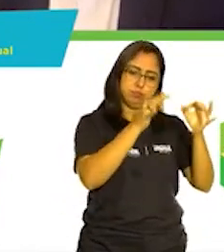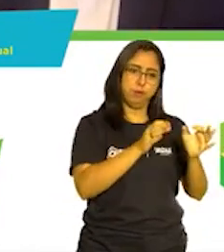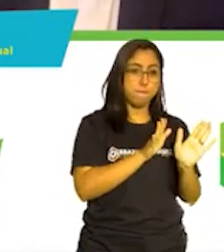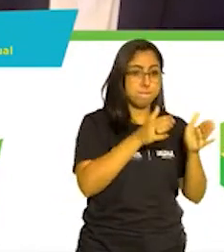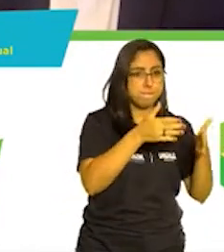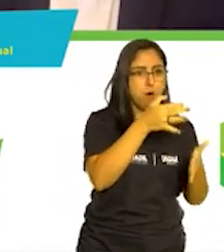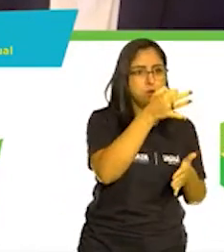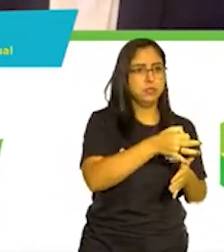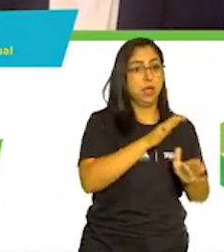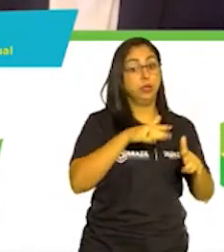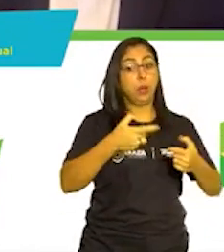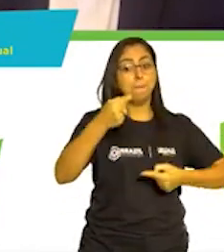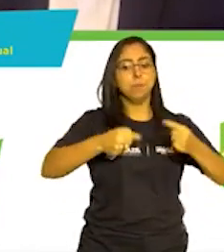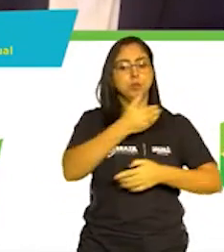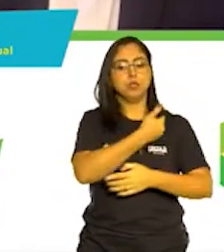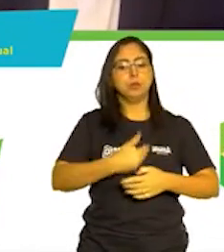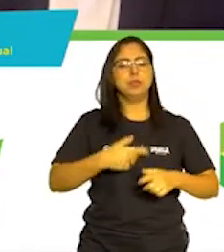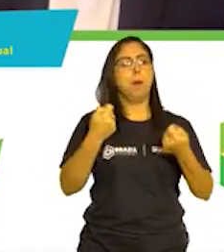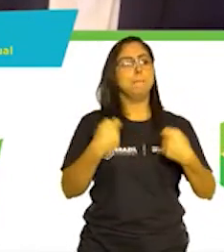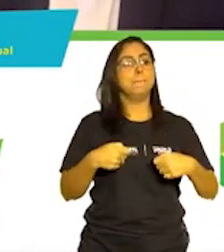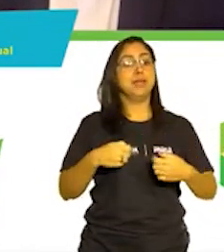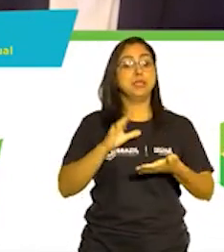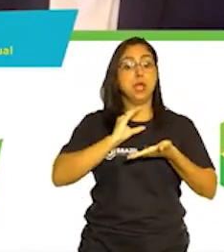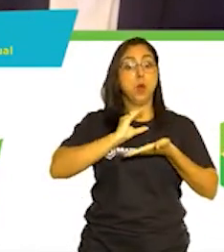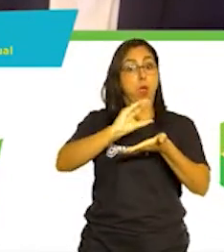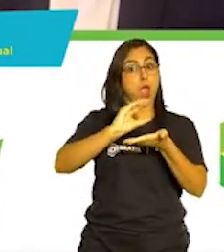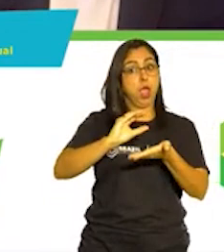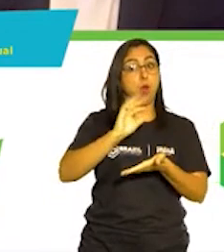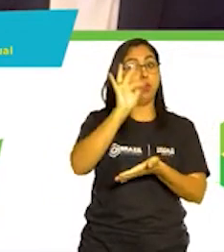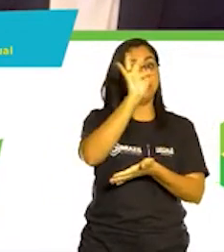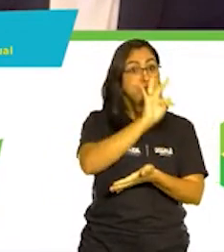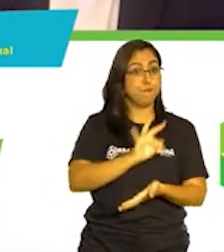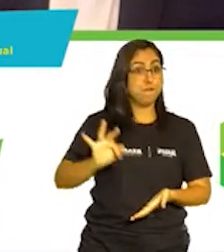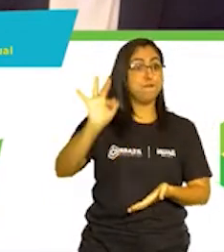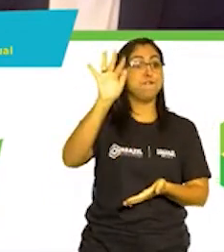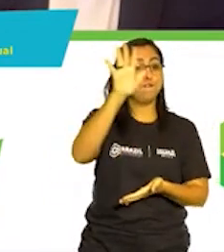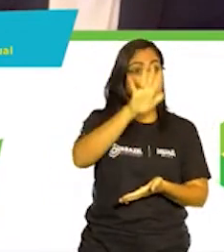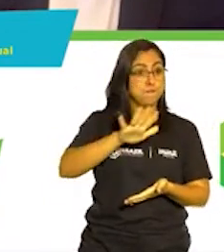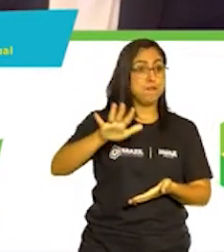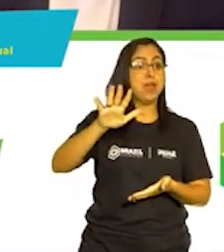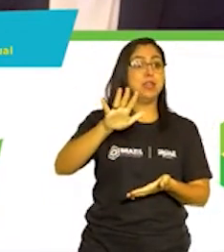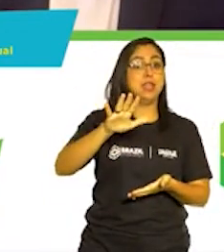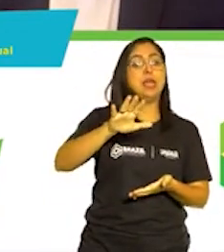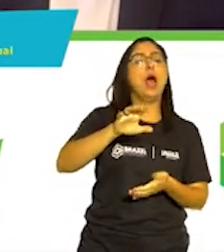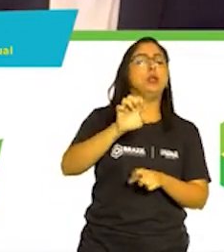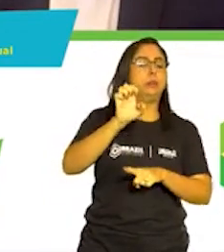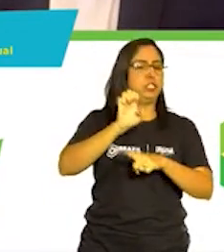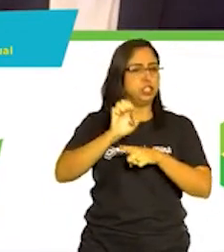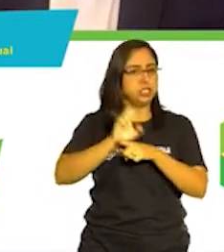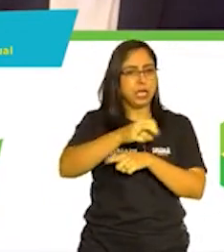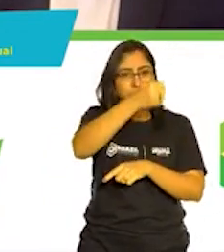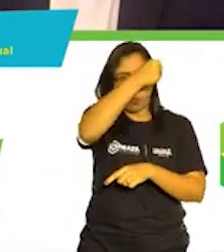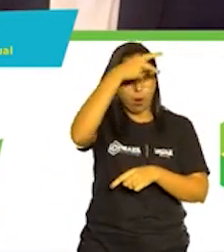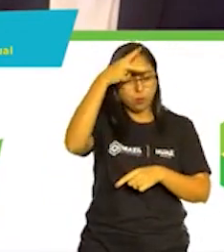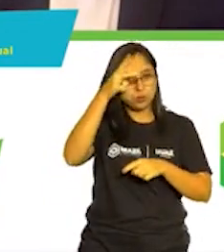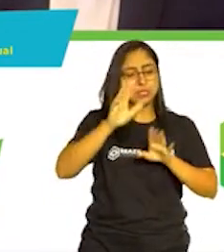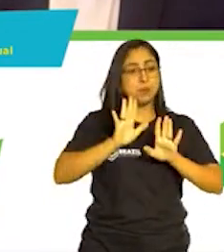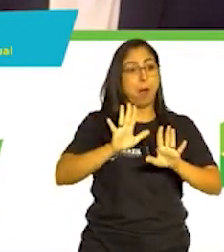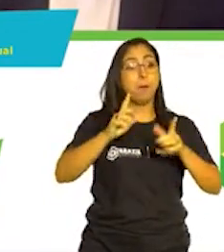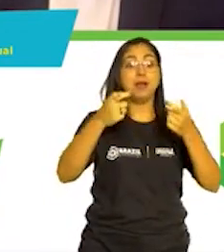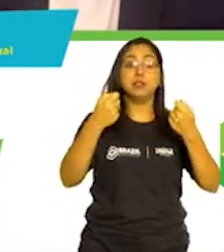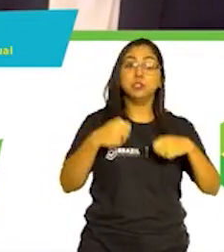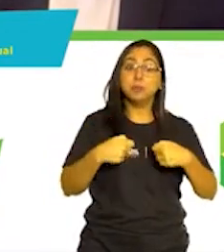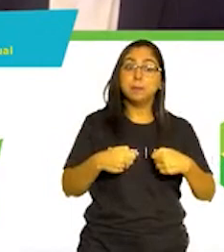de recursos federais, precisa de muita articulação do governo federal, estadual e municipal, mas ela tem que ser implementada de uma